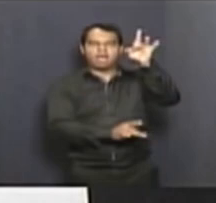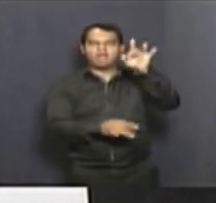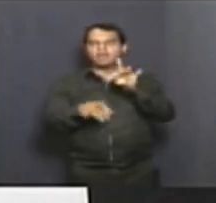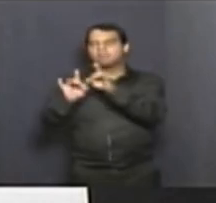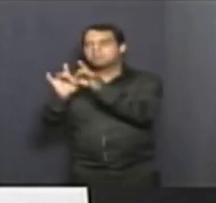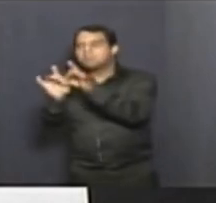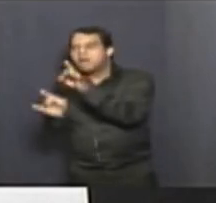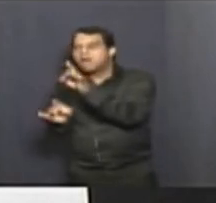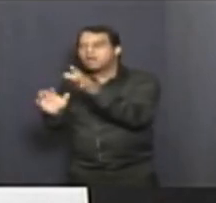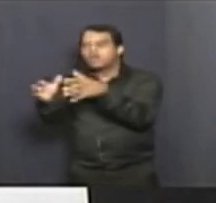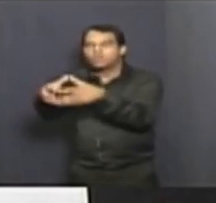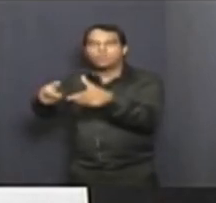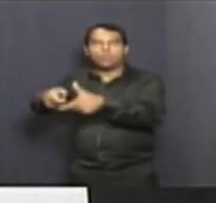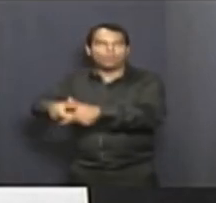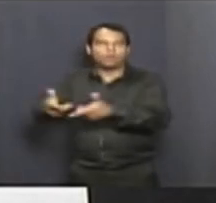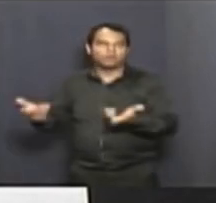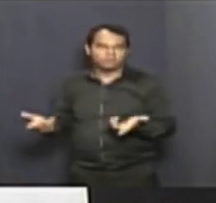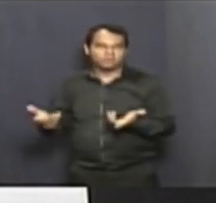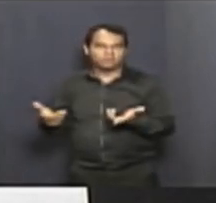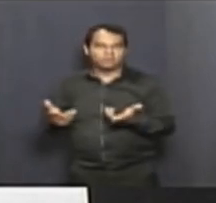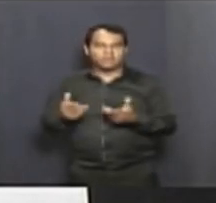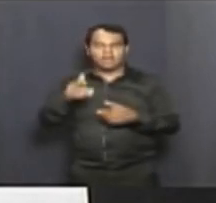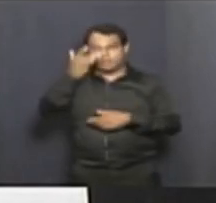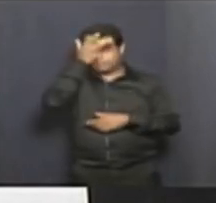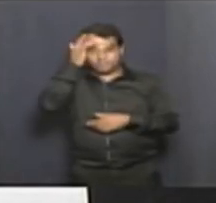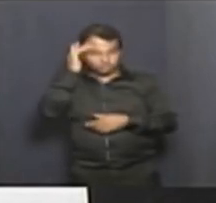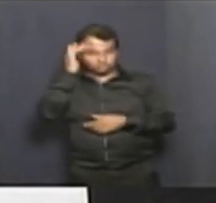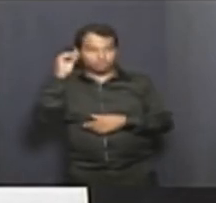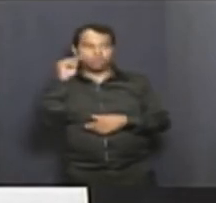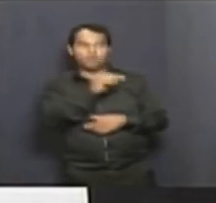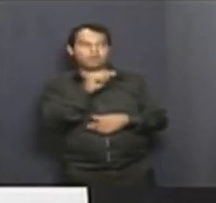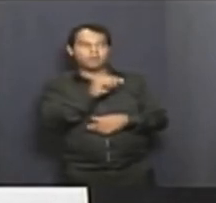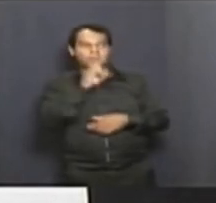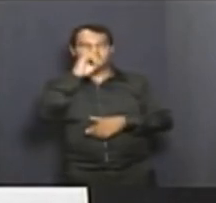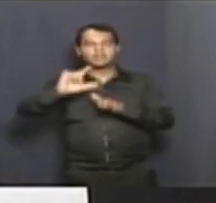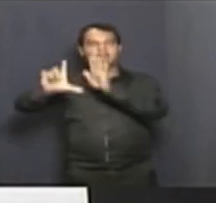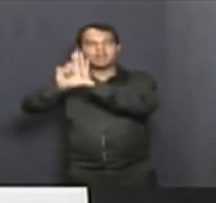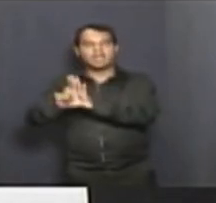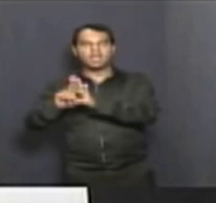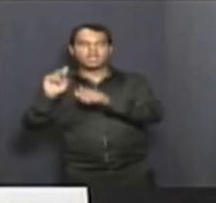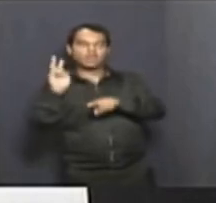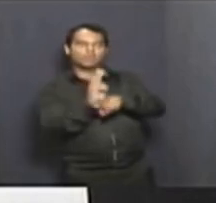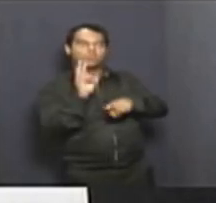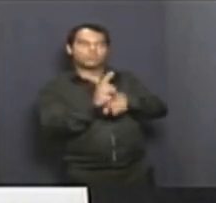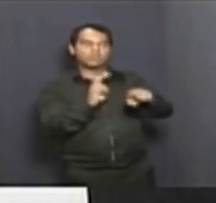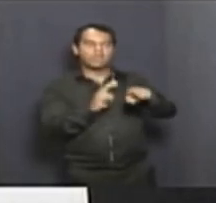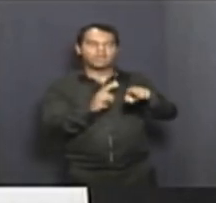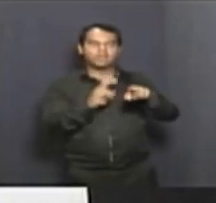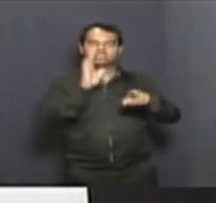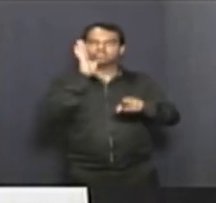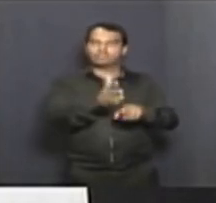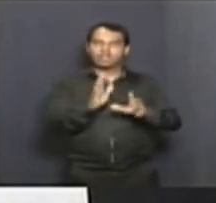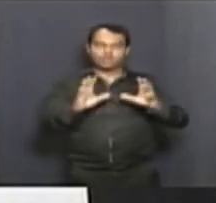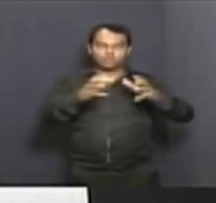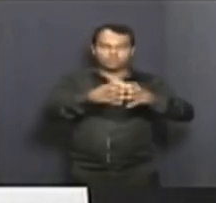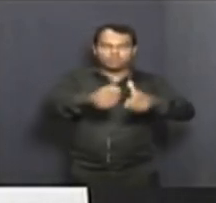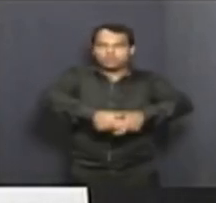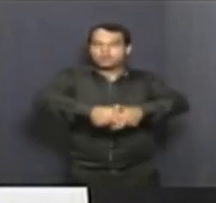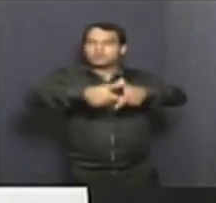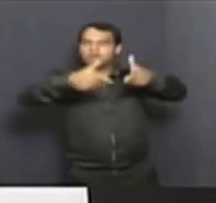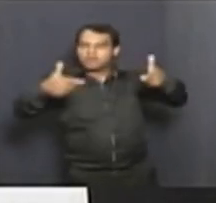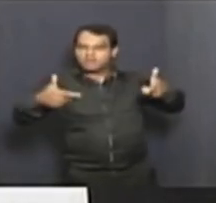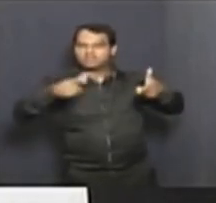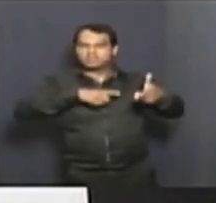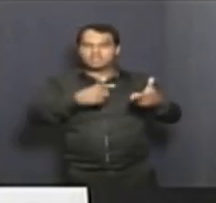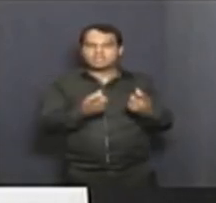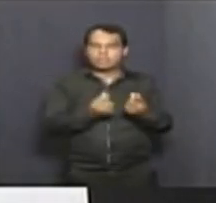digamos assim aquela pessoa que tem mais condições o que já está com um partido grande tem vários diversos